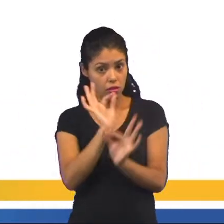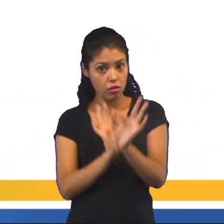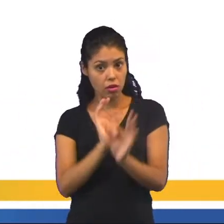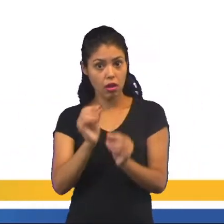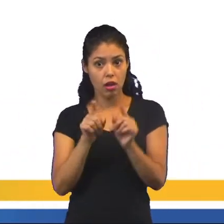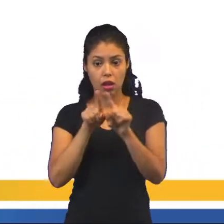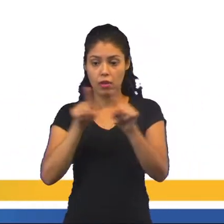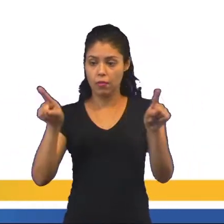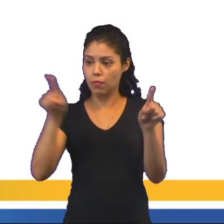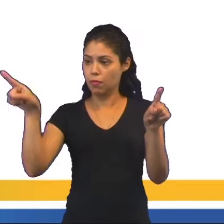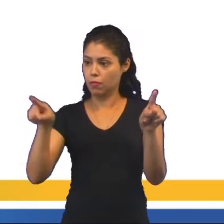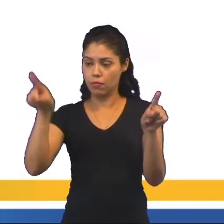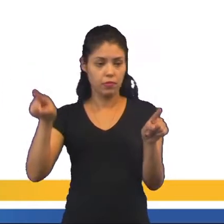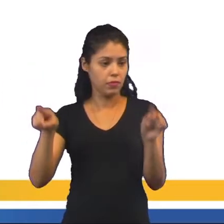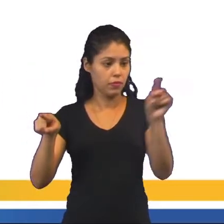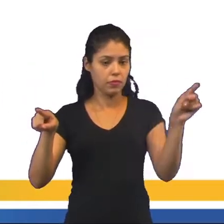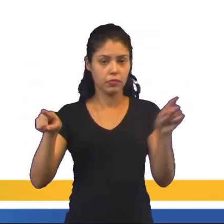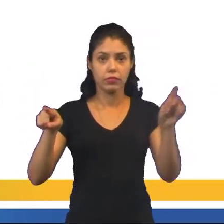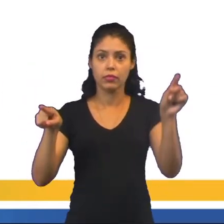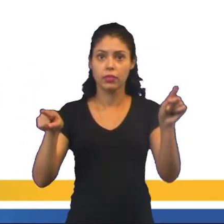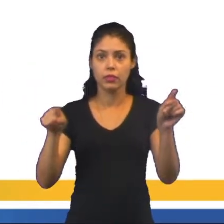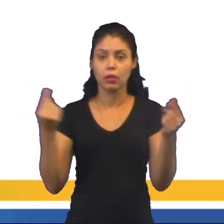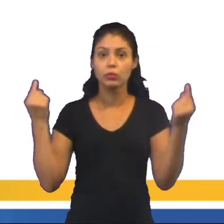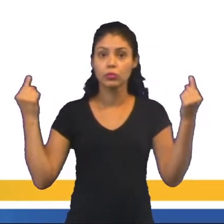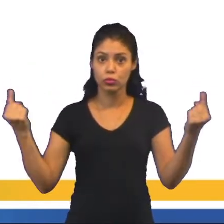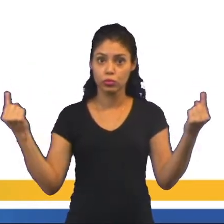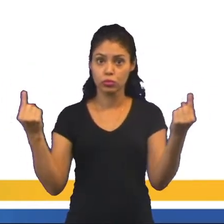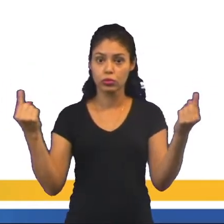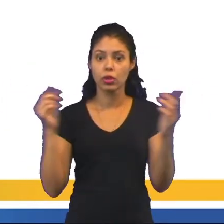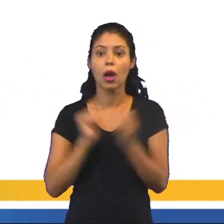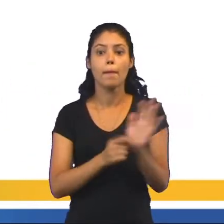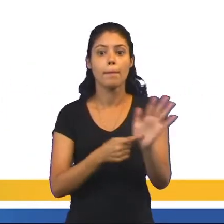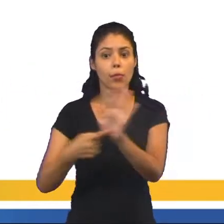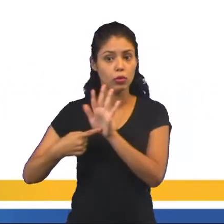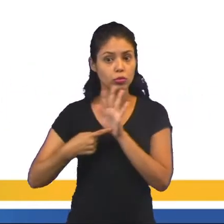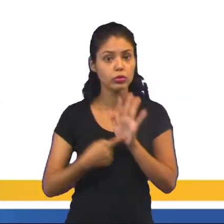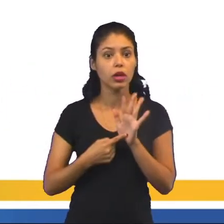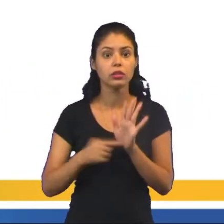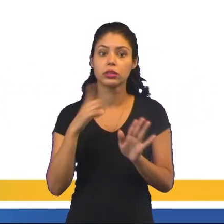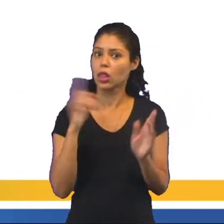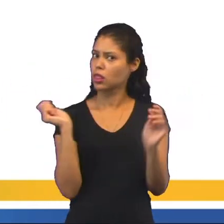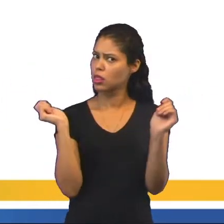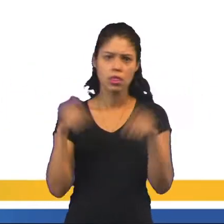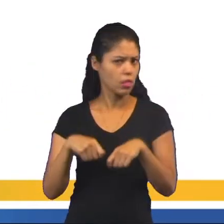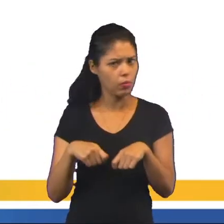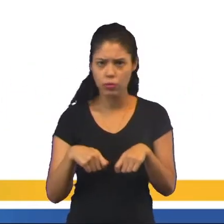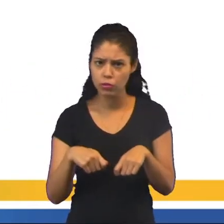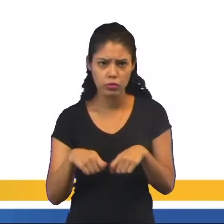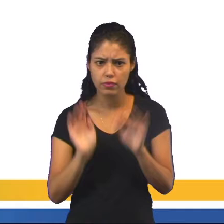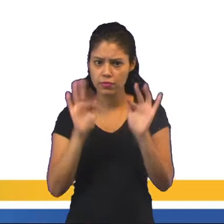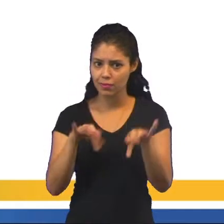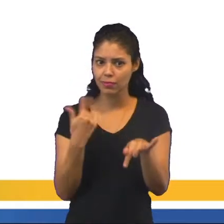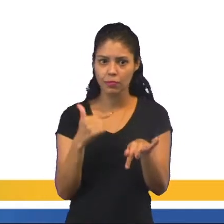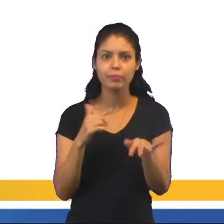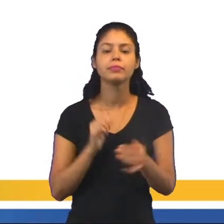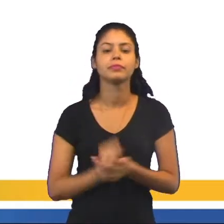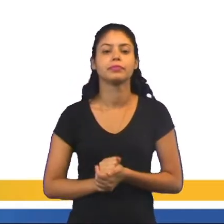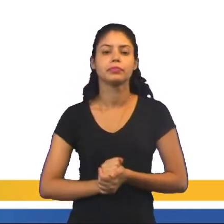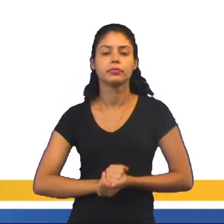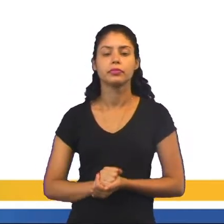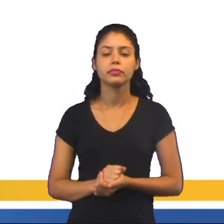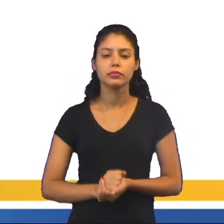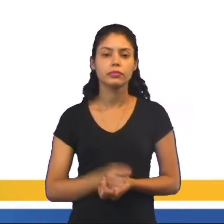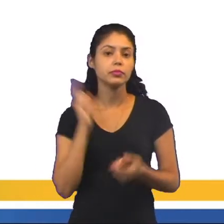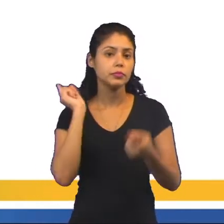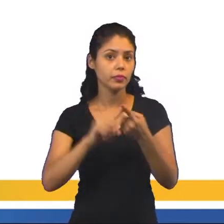desenhadas com setas para dois lados, indicando que não possui fim, tá?